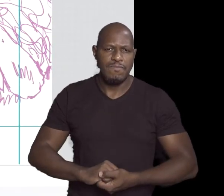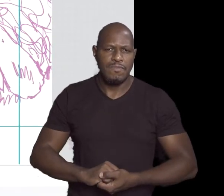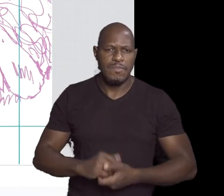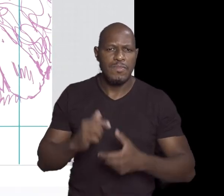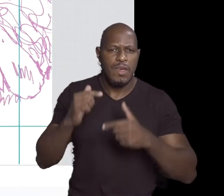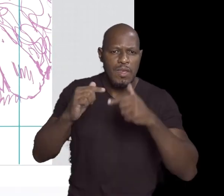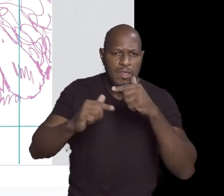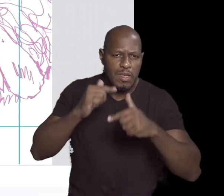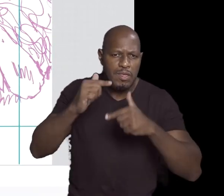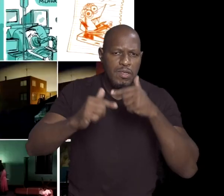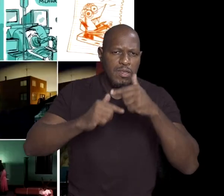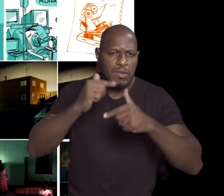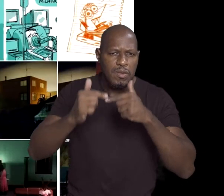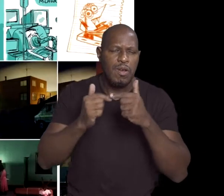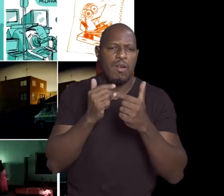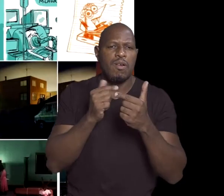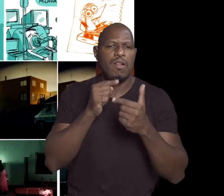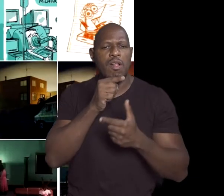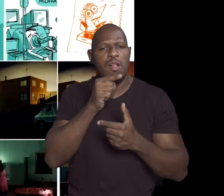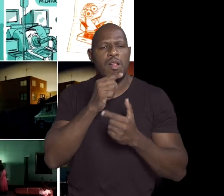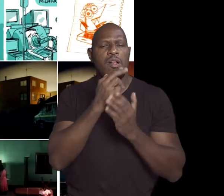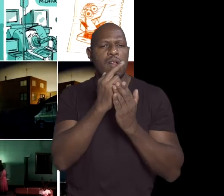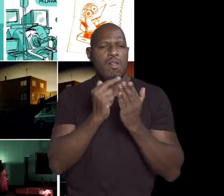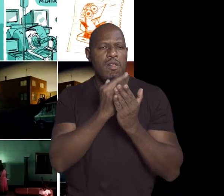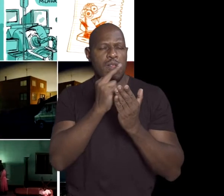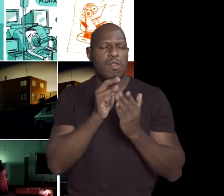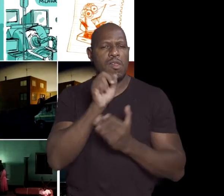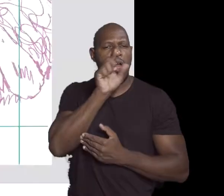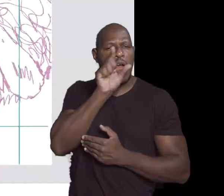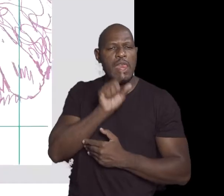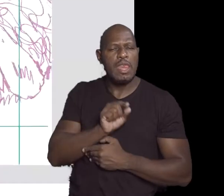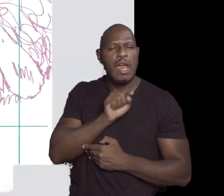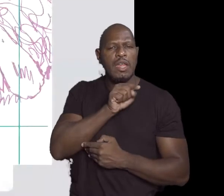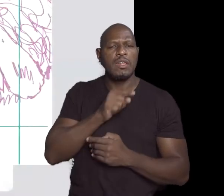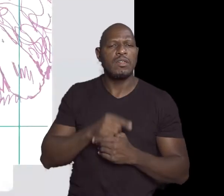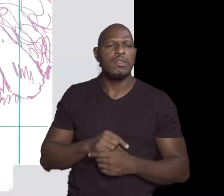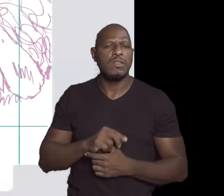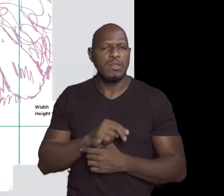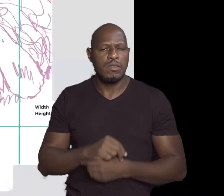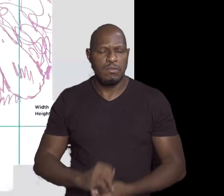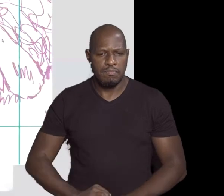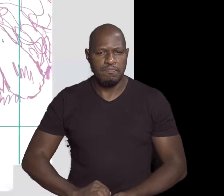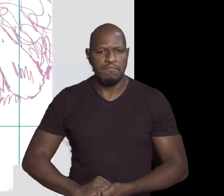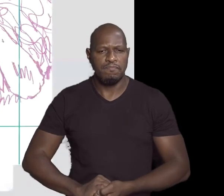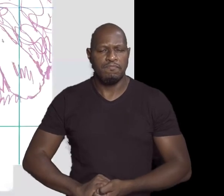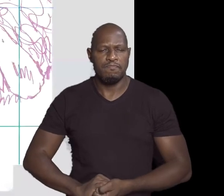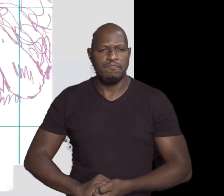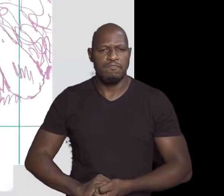do trabalho desse ilustrador italiano chamado